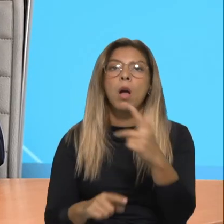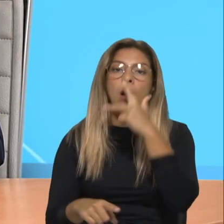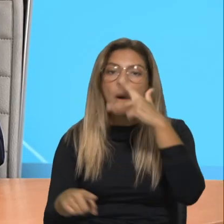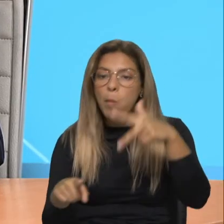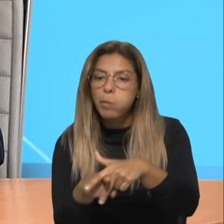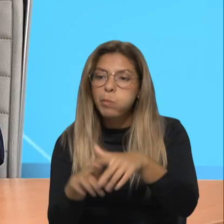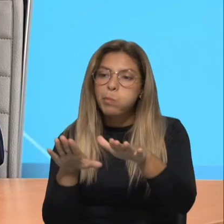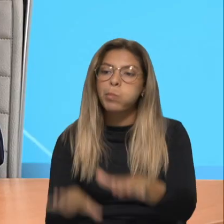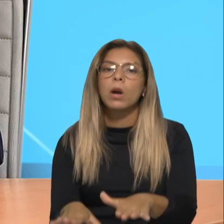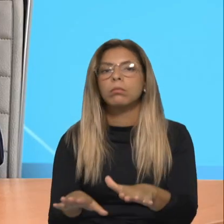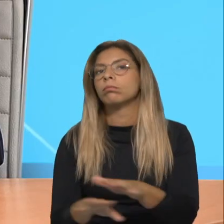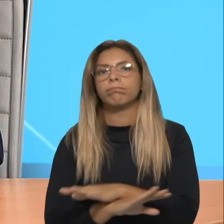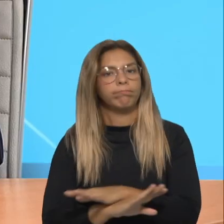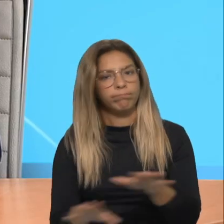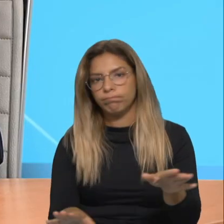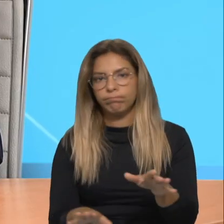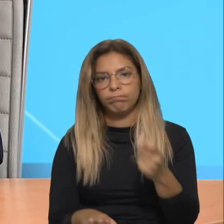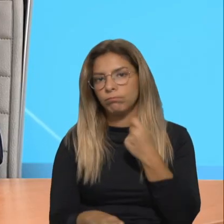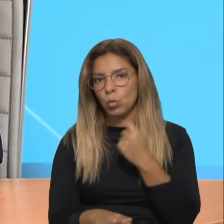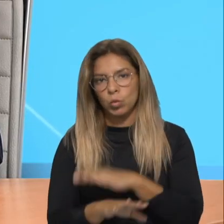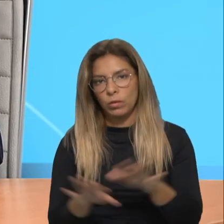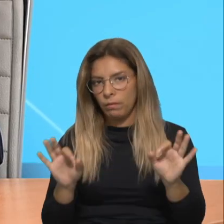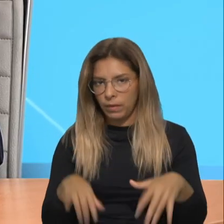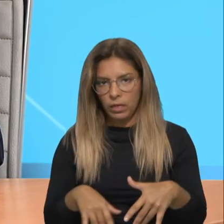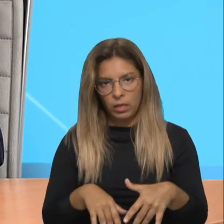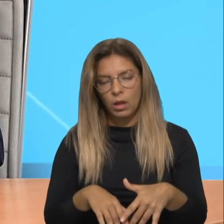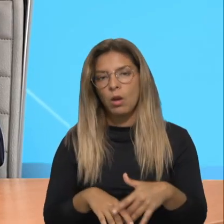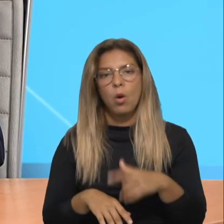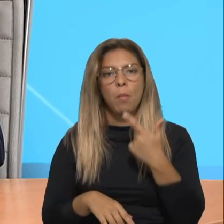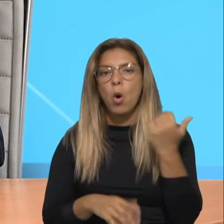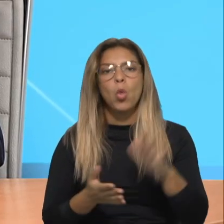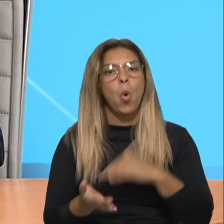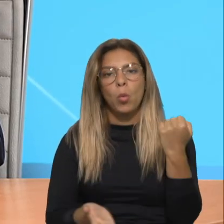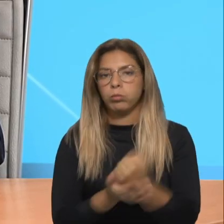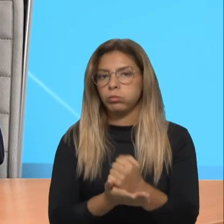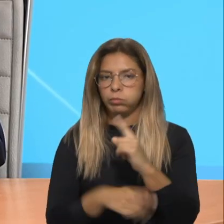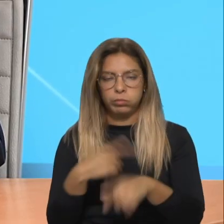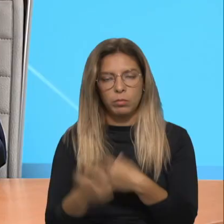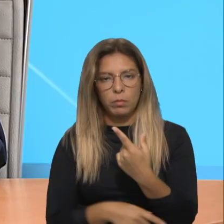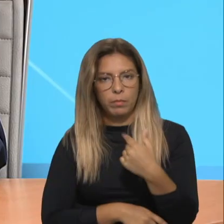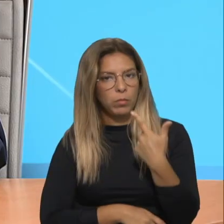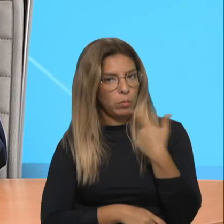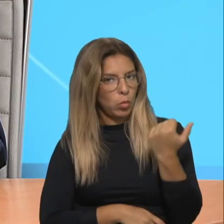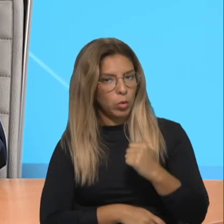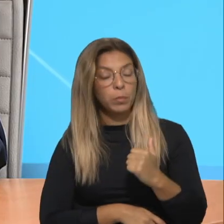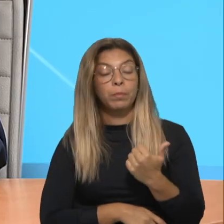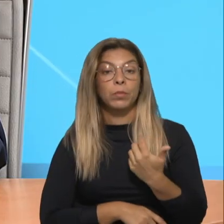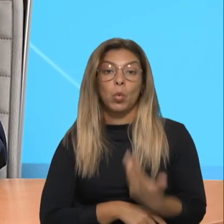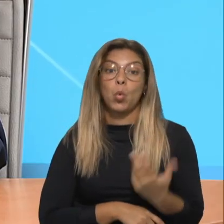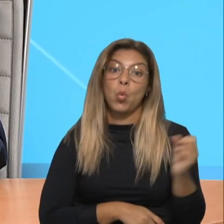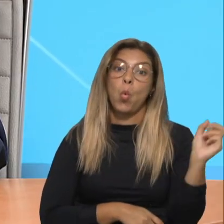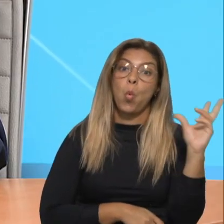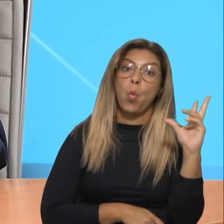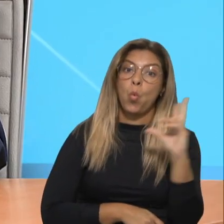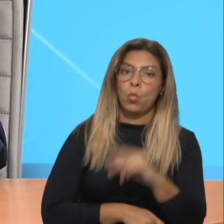alguém interrompesse a meio, deixava de frequentar o curso. Com este novo figurino, o que acontece é que,